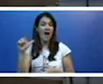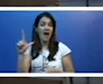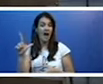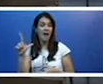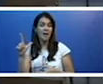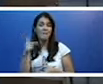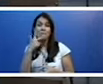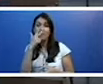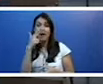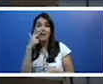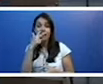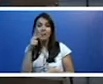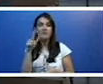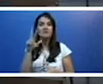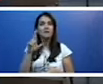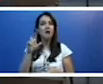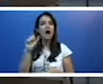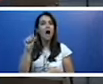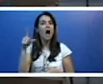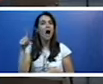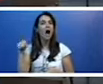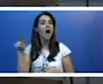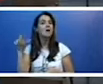razão. De que forma?